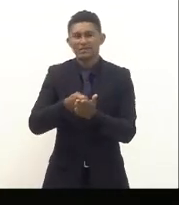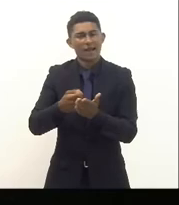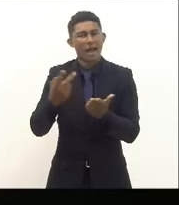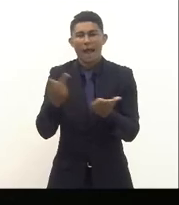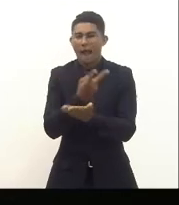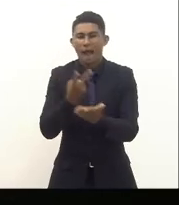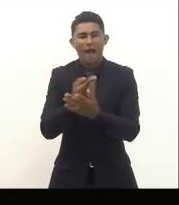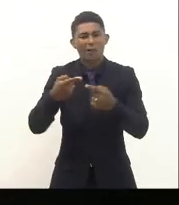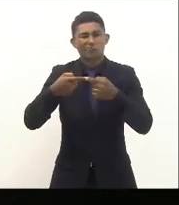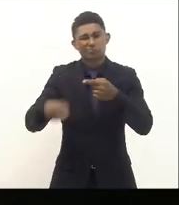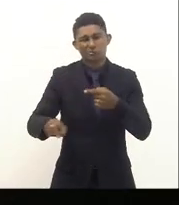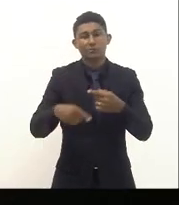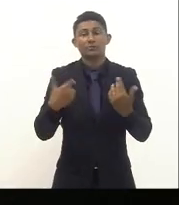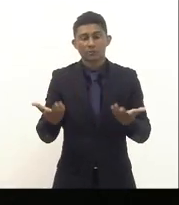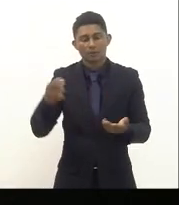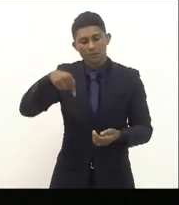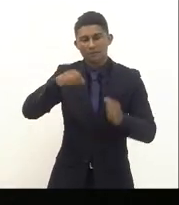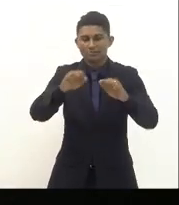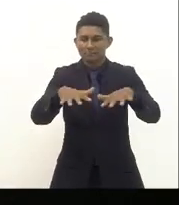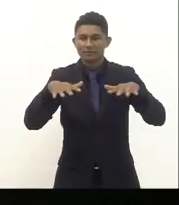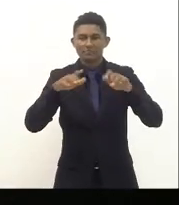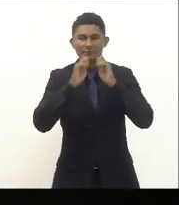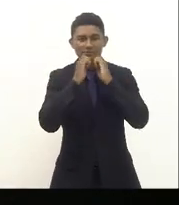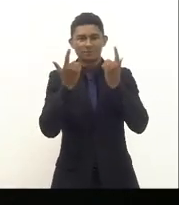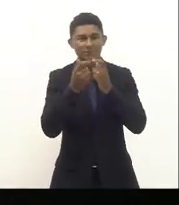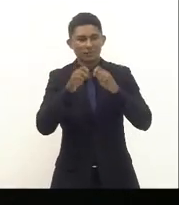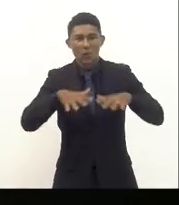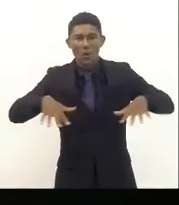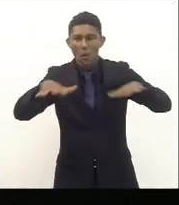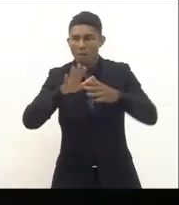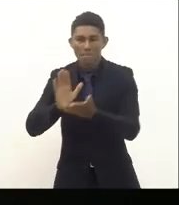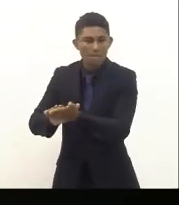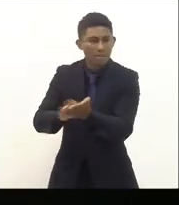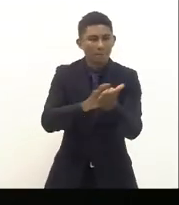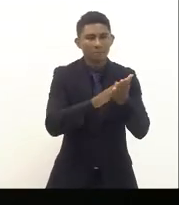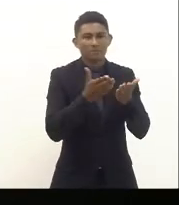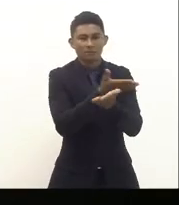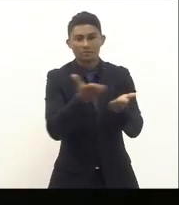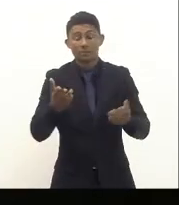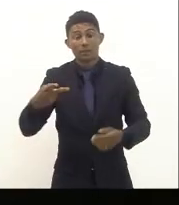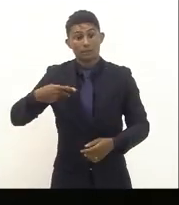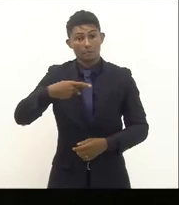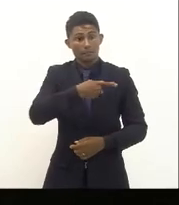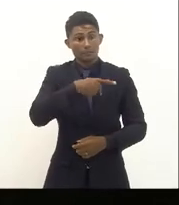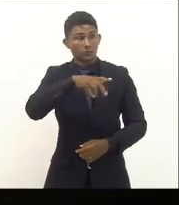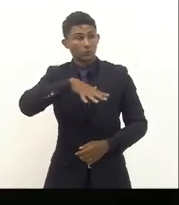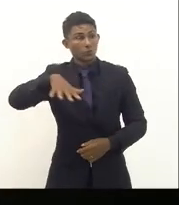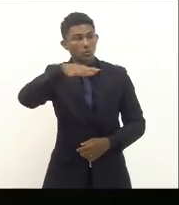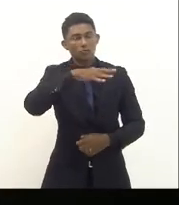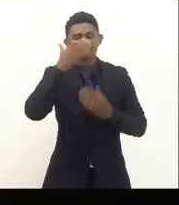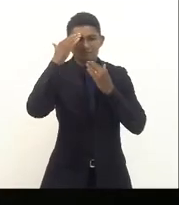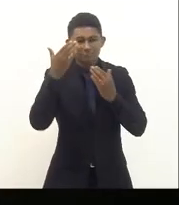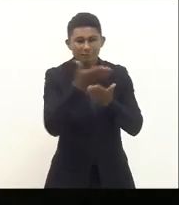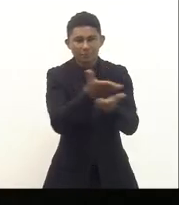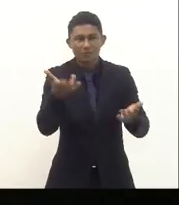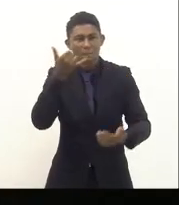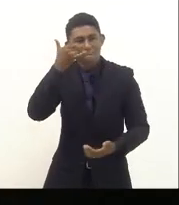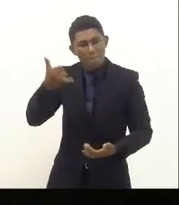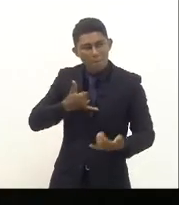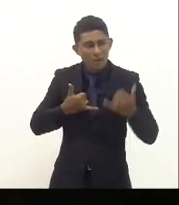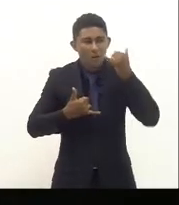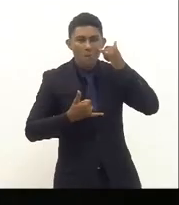mais uma vez parabéns ao plenário quero agradecer a todos os pastores que me ligaram né